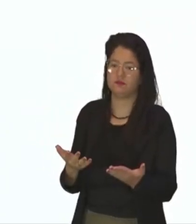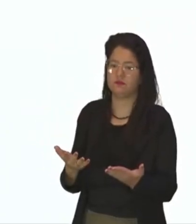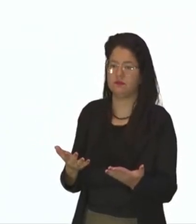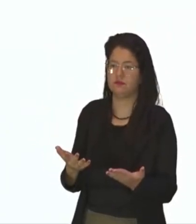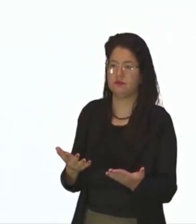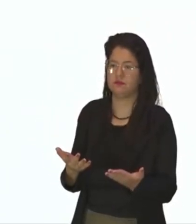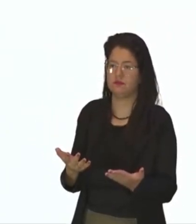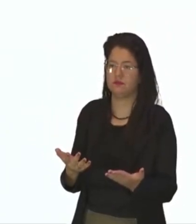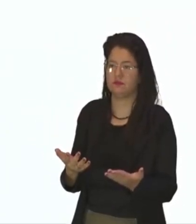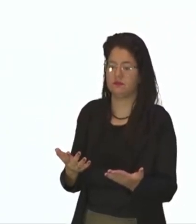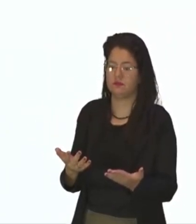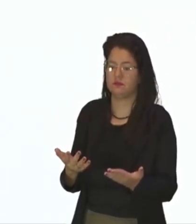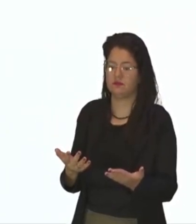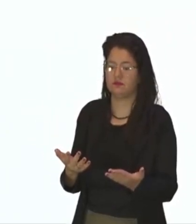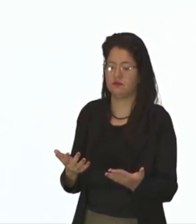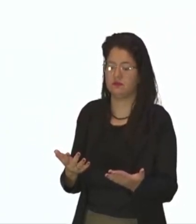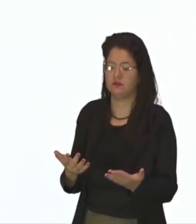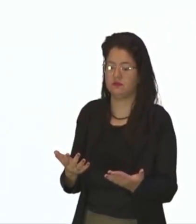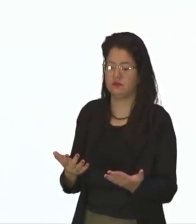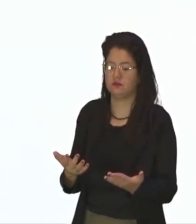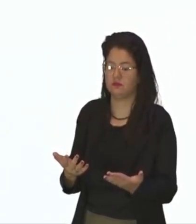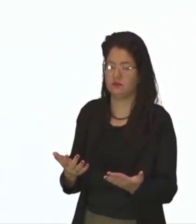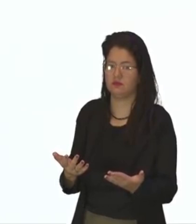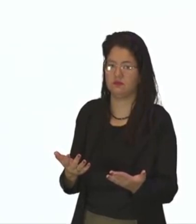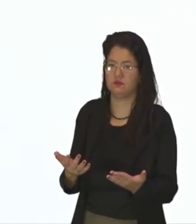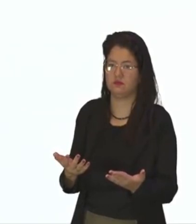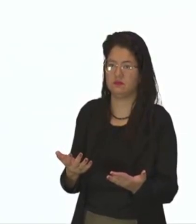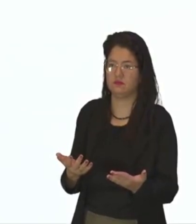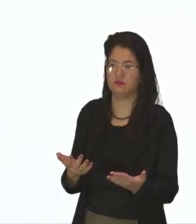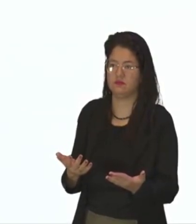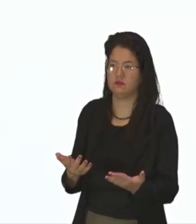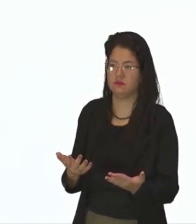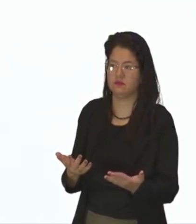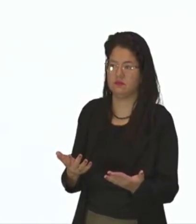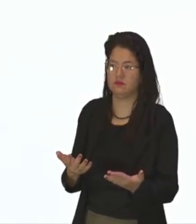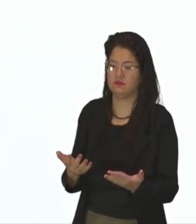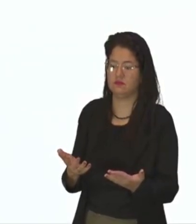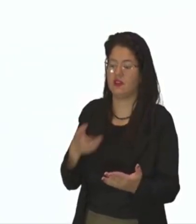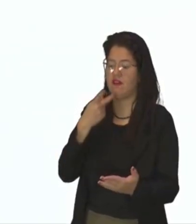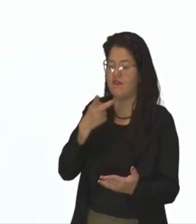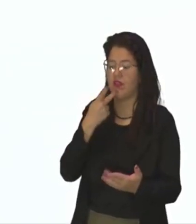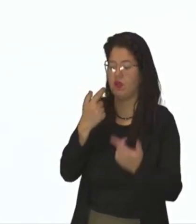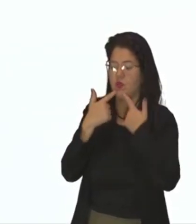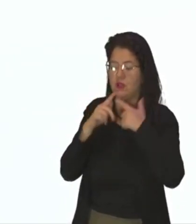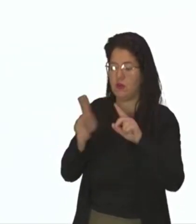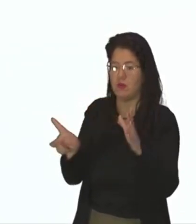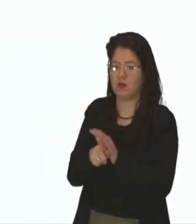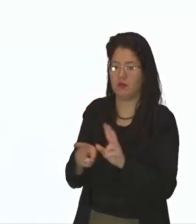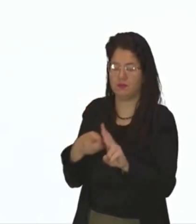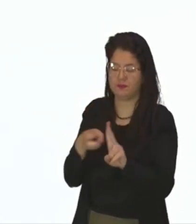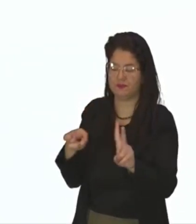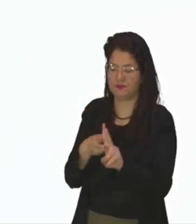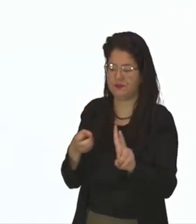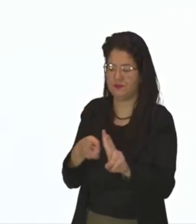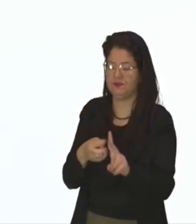Tinzatonruá. Tô no momon da Tinzatonruá. O azatô praré e